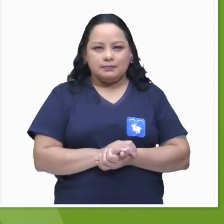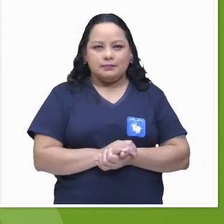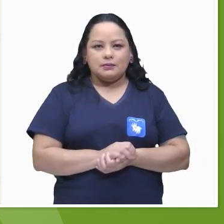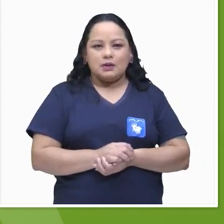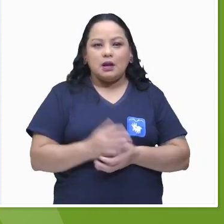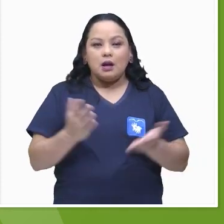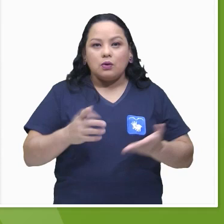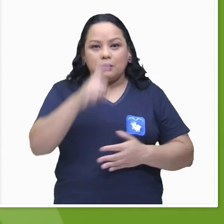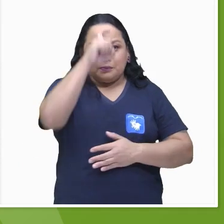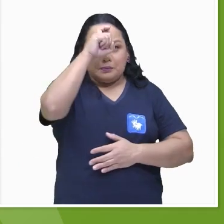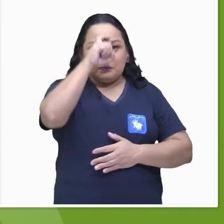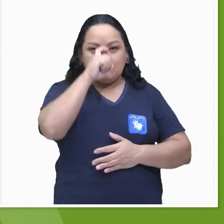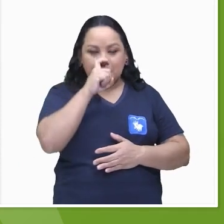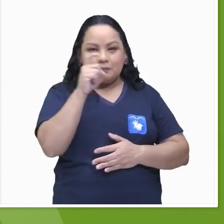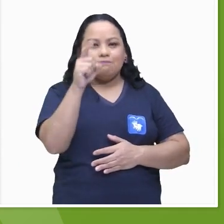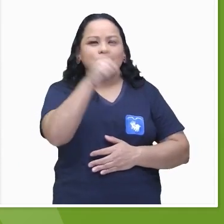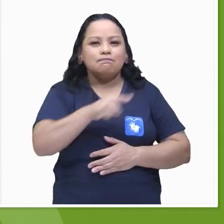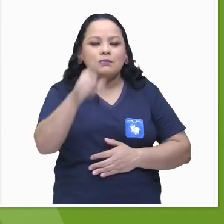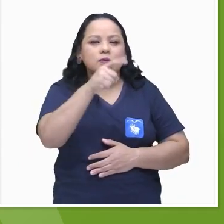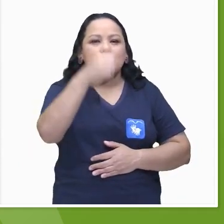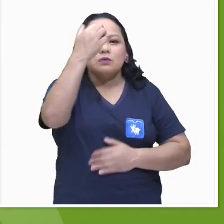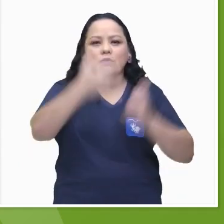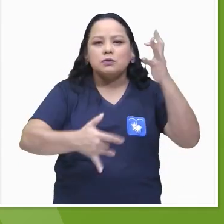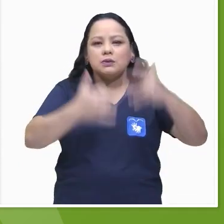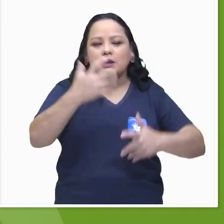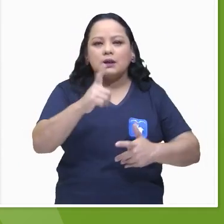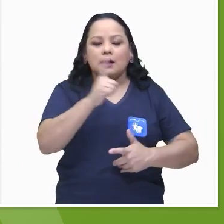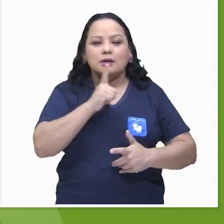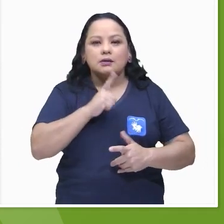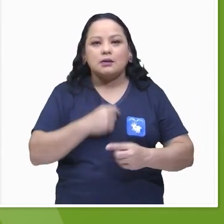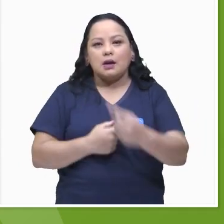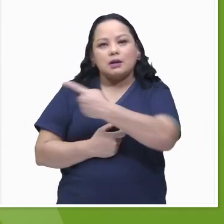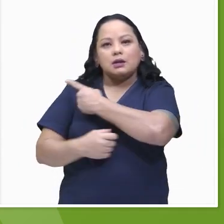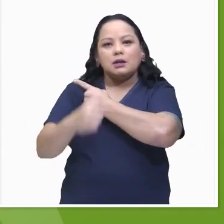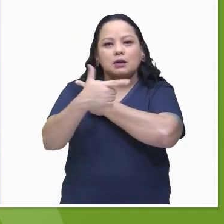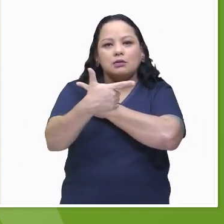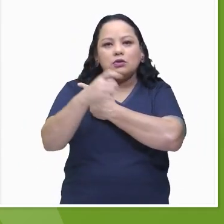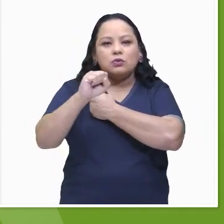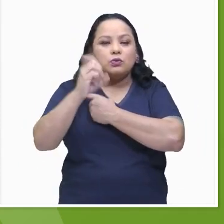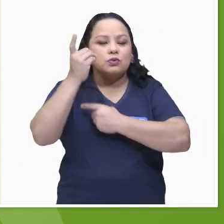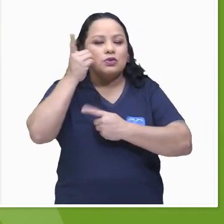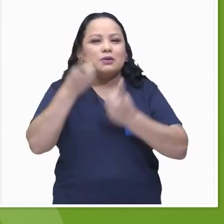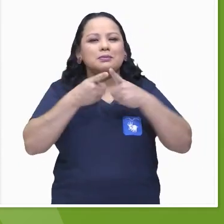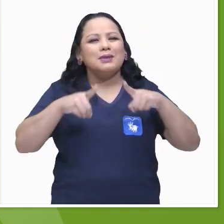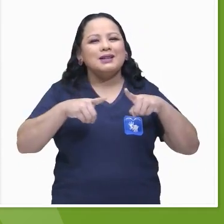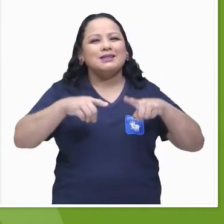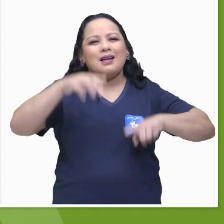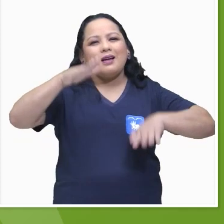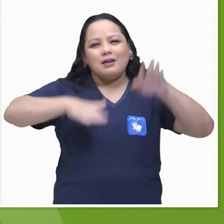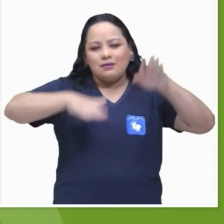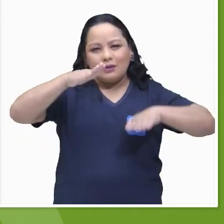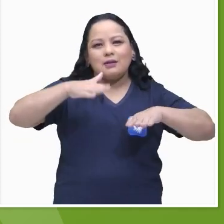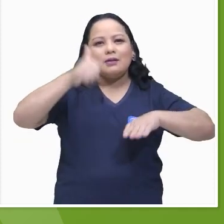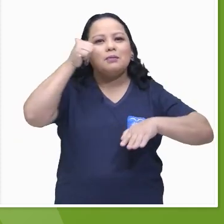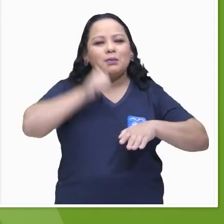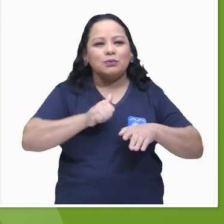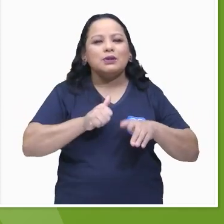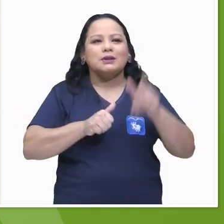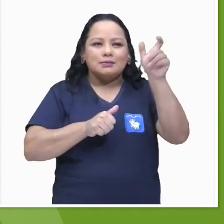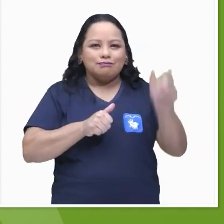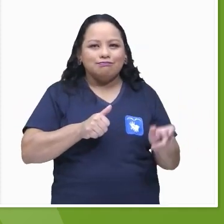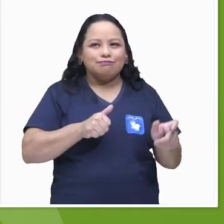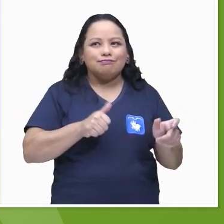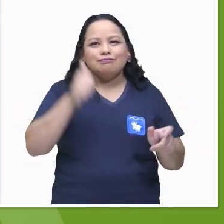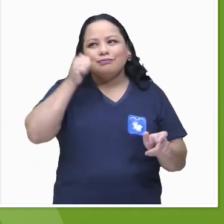esse ciclo menstrual. A gente coloca aqui 28 dias, mas isso vai variar de mulher, né, para